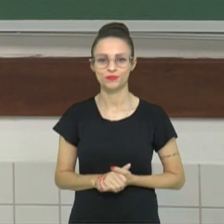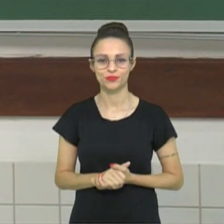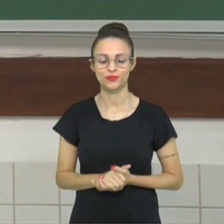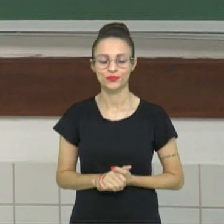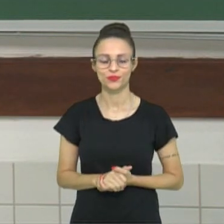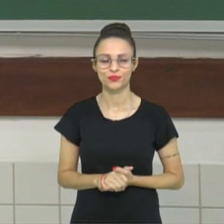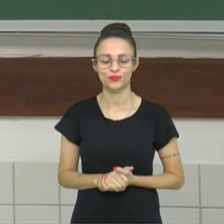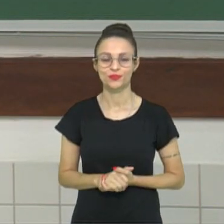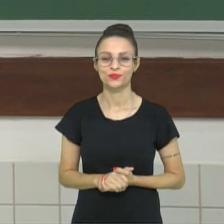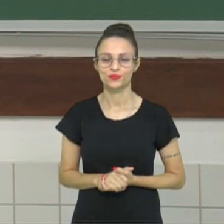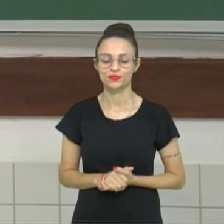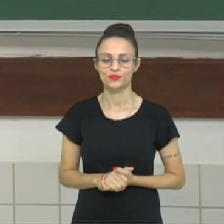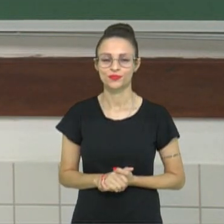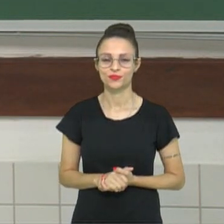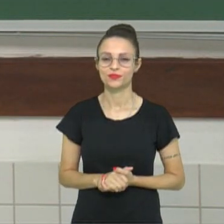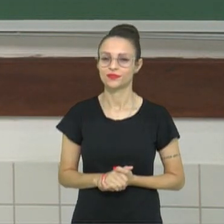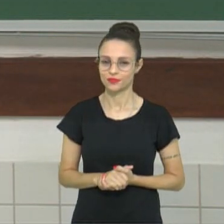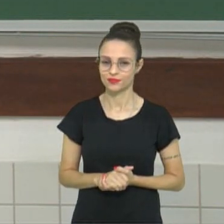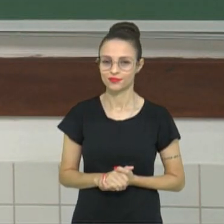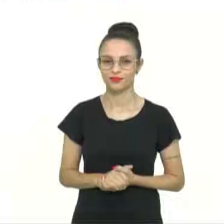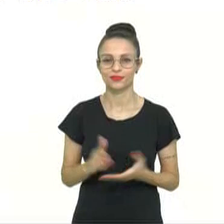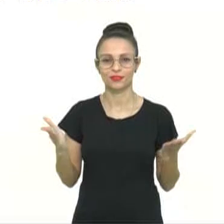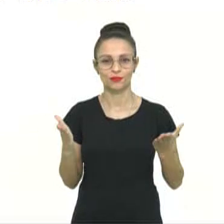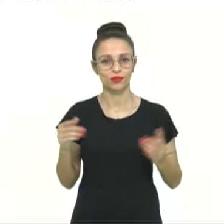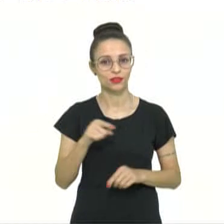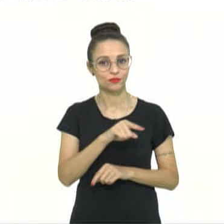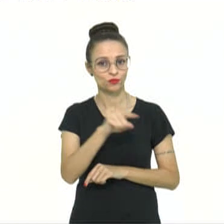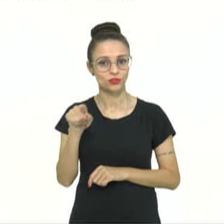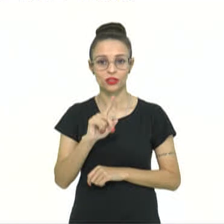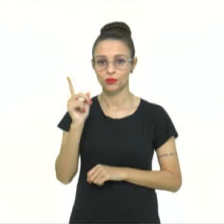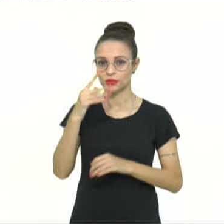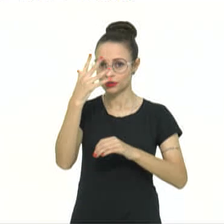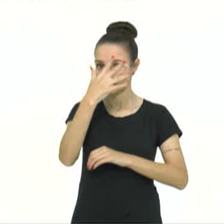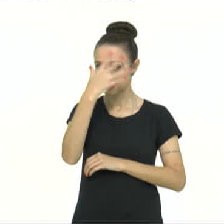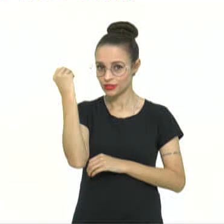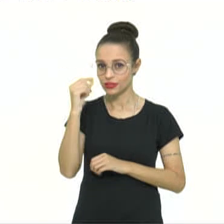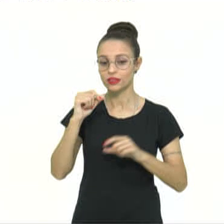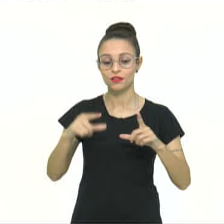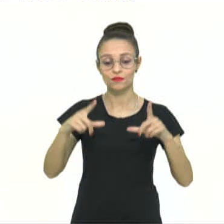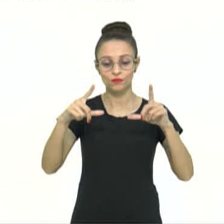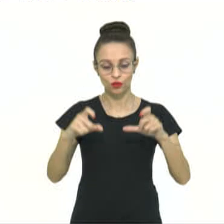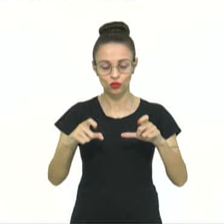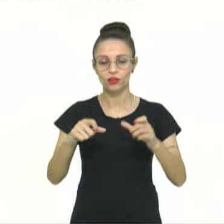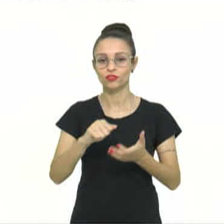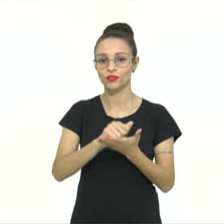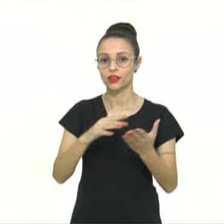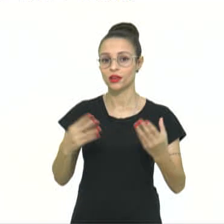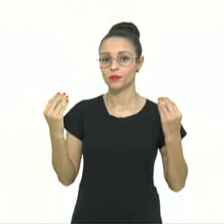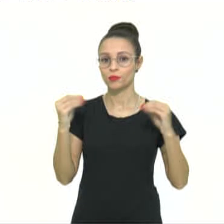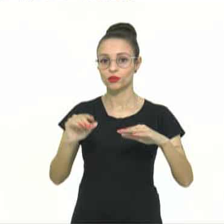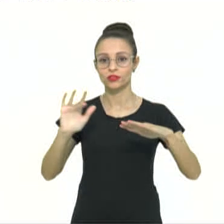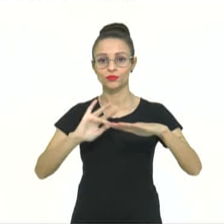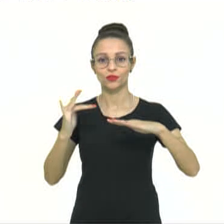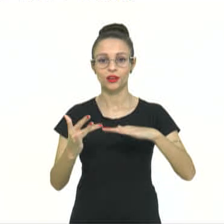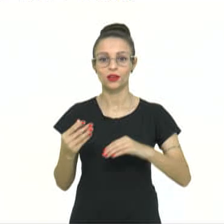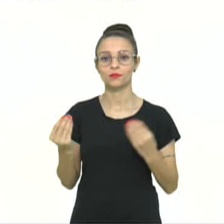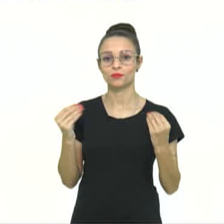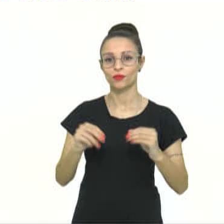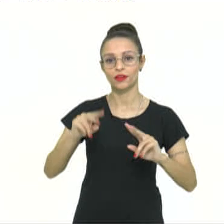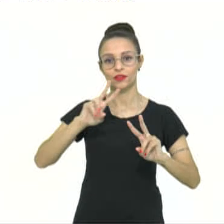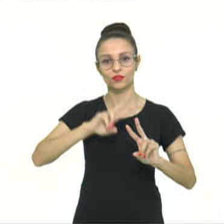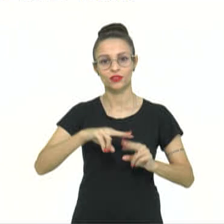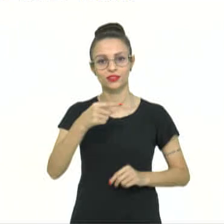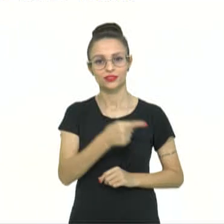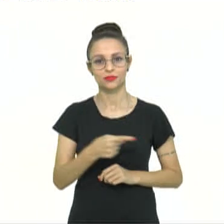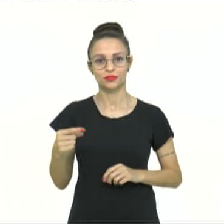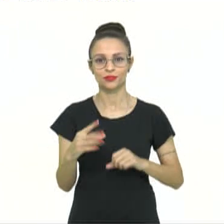veja lá. Então, agora você também, né, não esqueça de fotografar a sua atividade, poste nas redes sociais, marcando, né, a hashtag